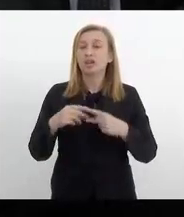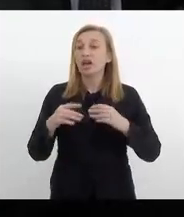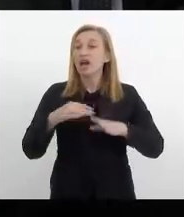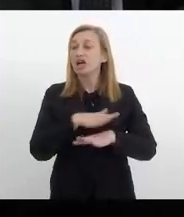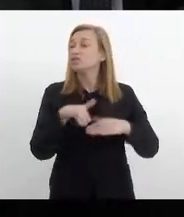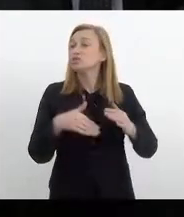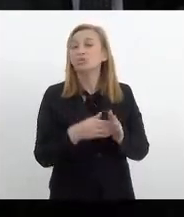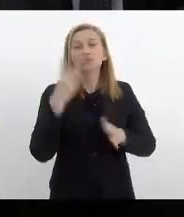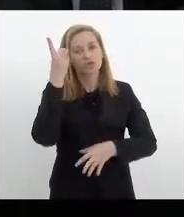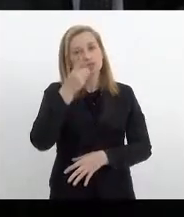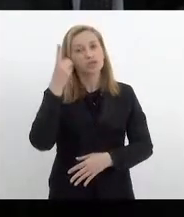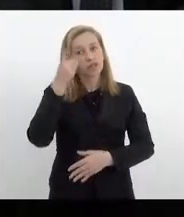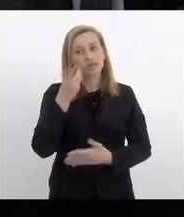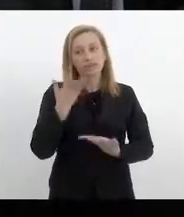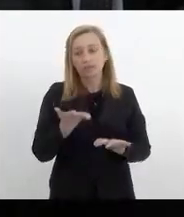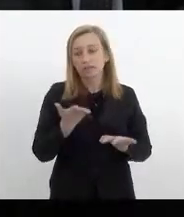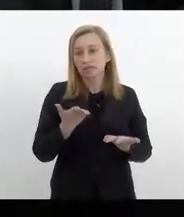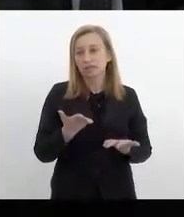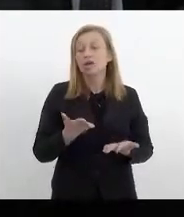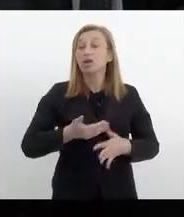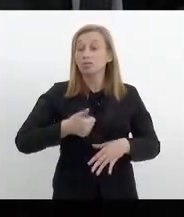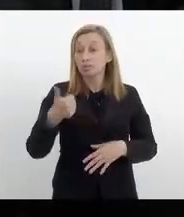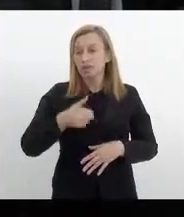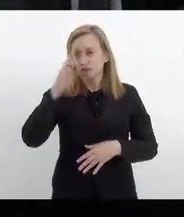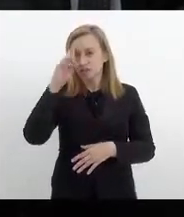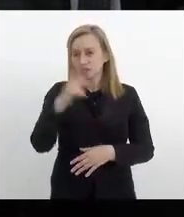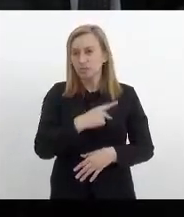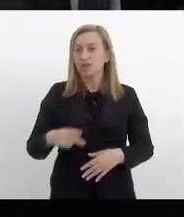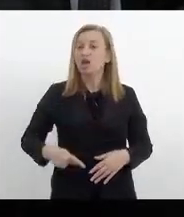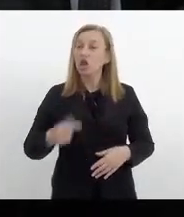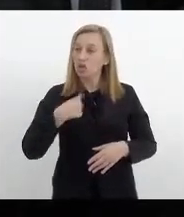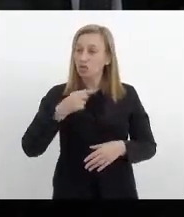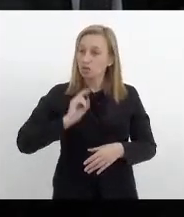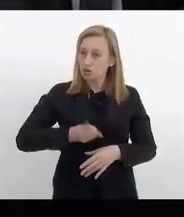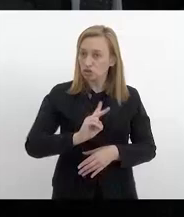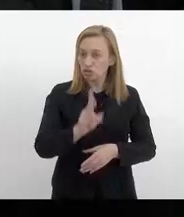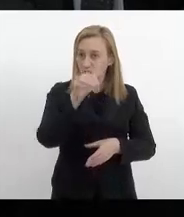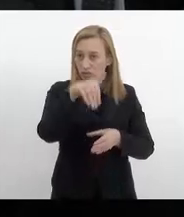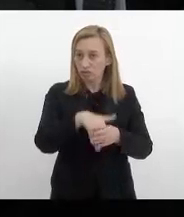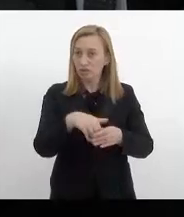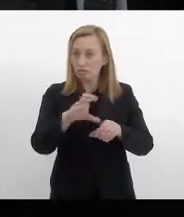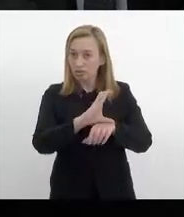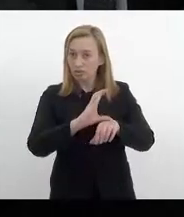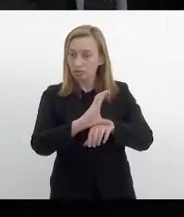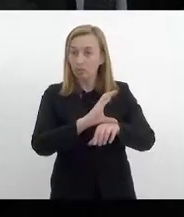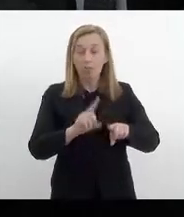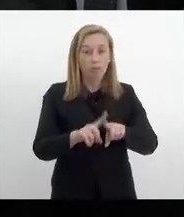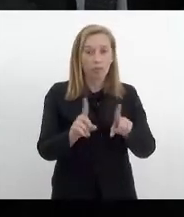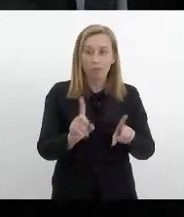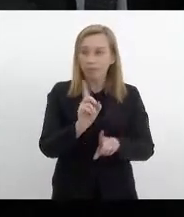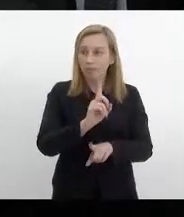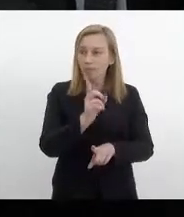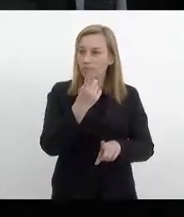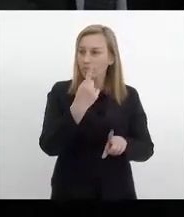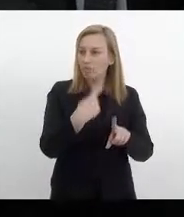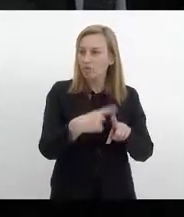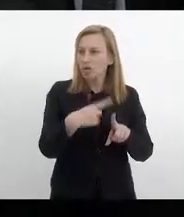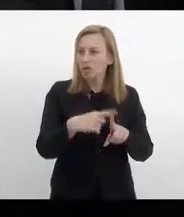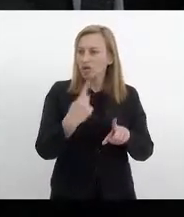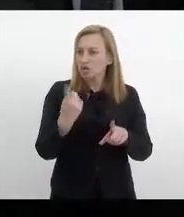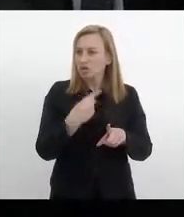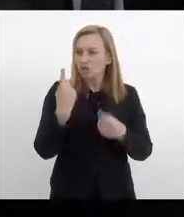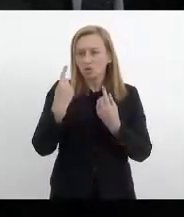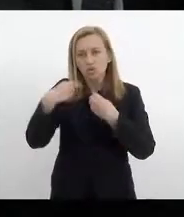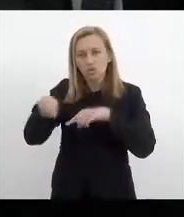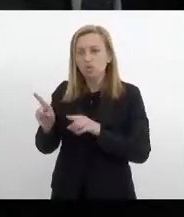todo o parlamento. Então, primeiro, senhor presidente, eu vou manter o voto pela constitucionalidade. Mas não é porque nós somos contra